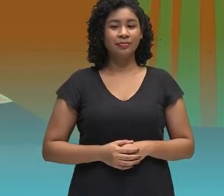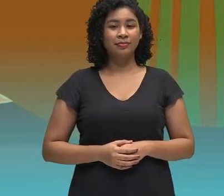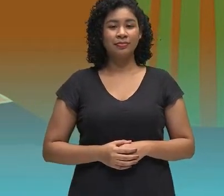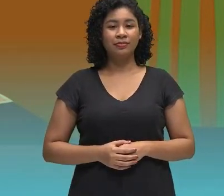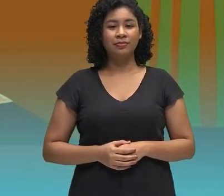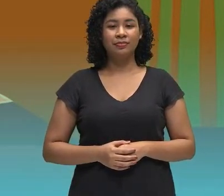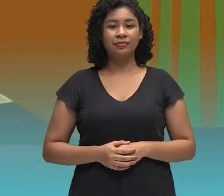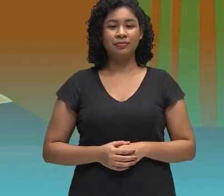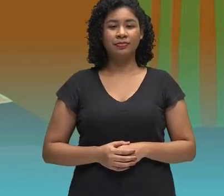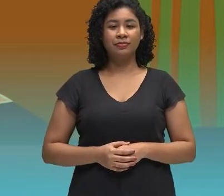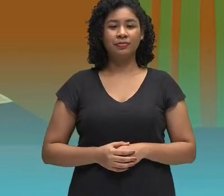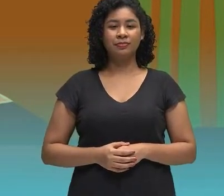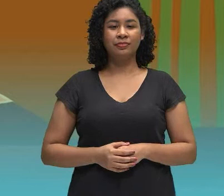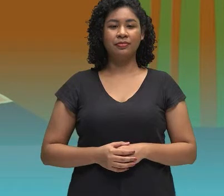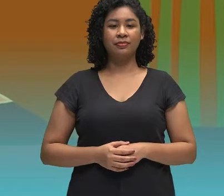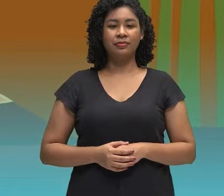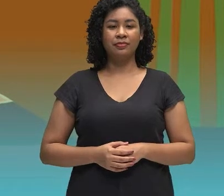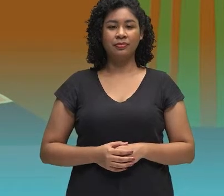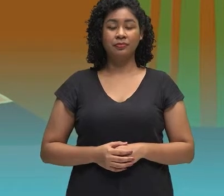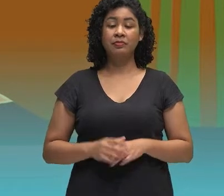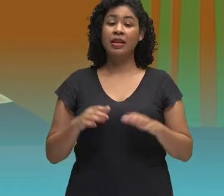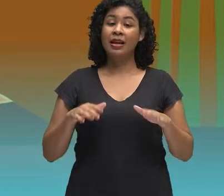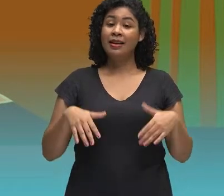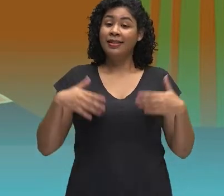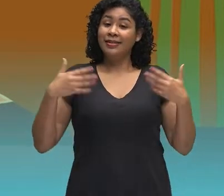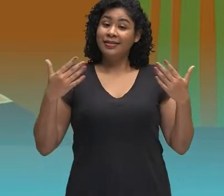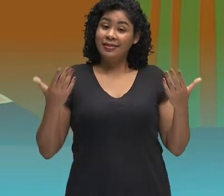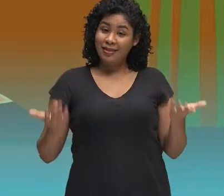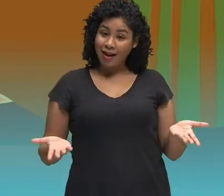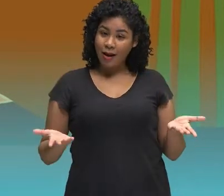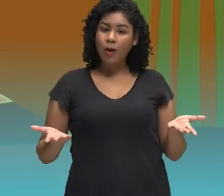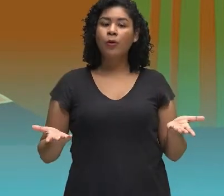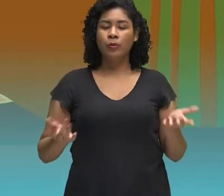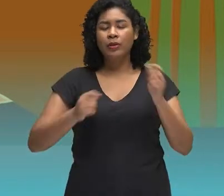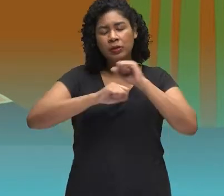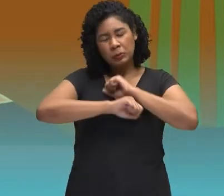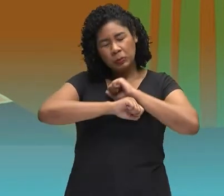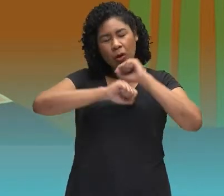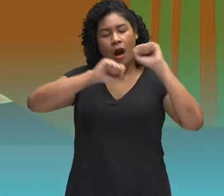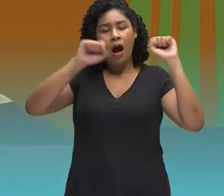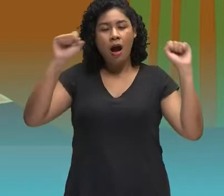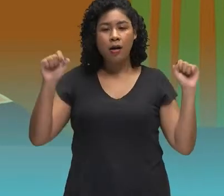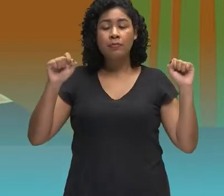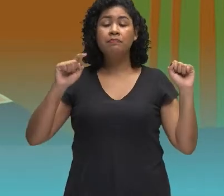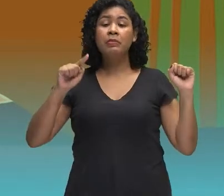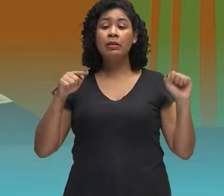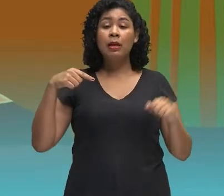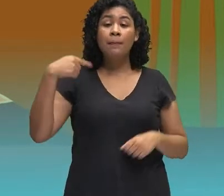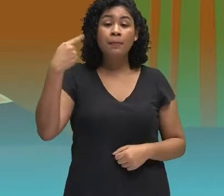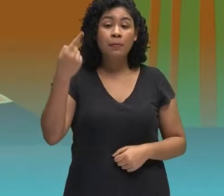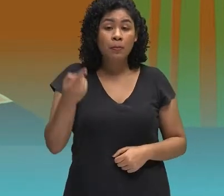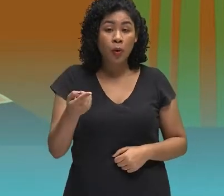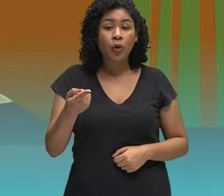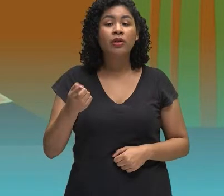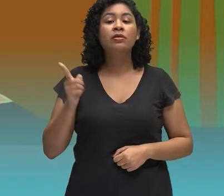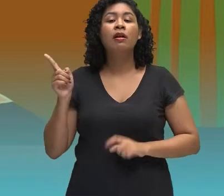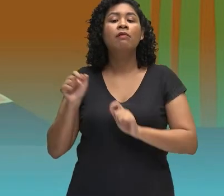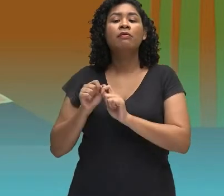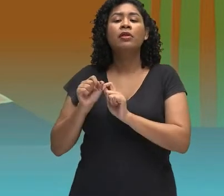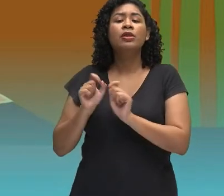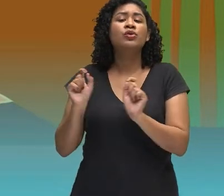breakfast. Then, então, depois que ela acordou, o que ela fez? I had